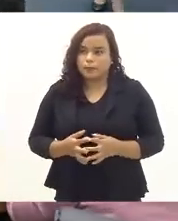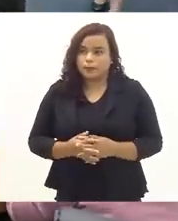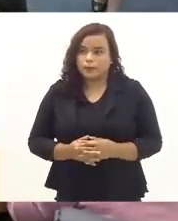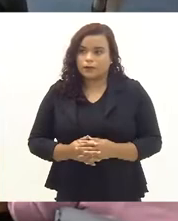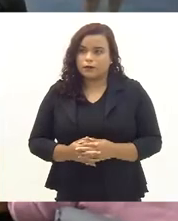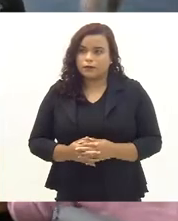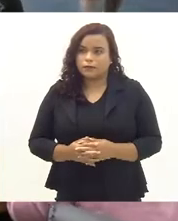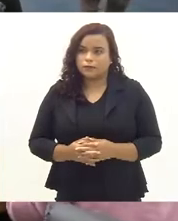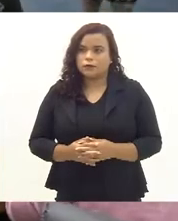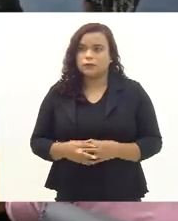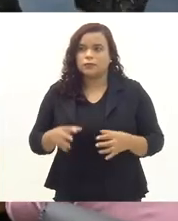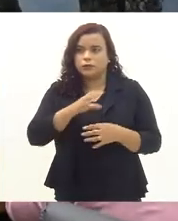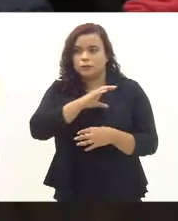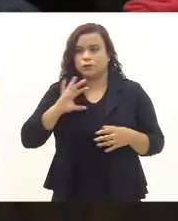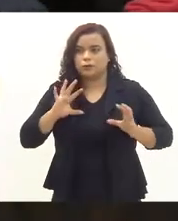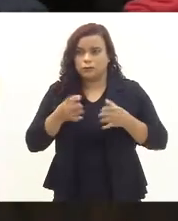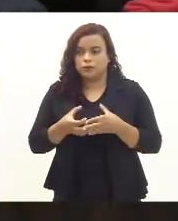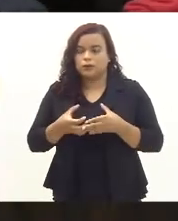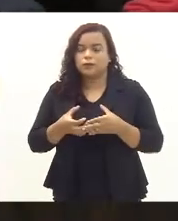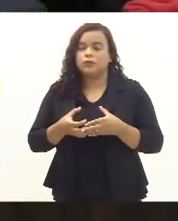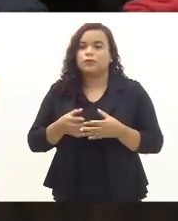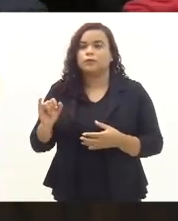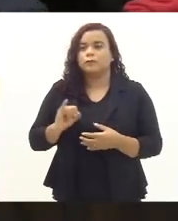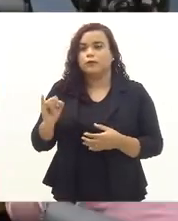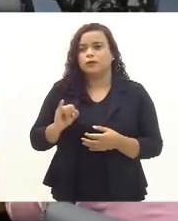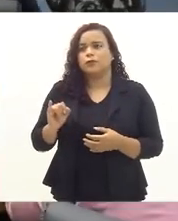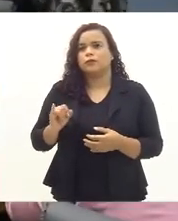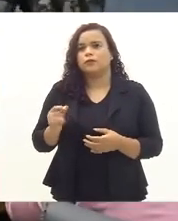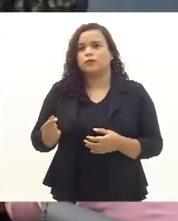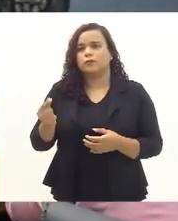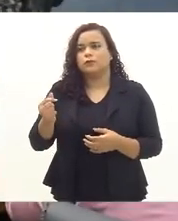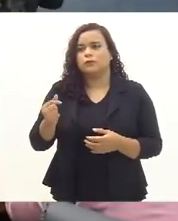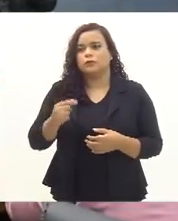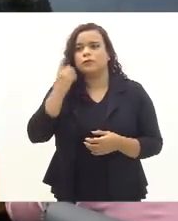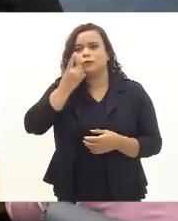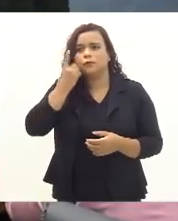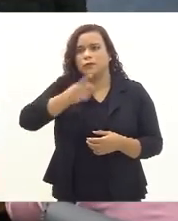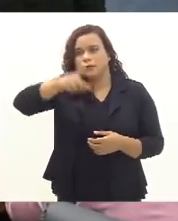e pela comissão de tributação Deputado Luiz Paulo